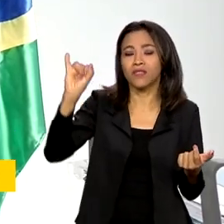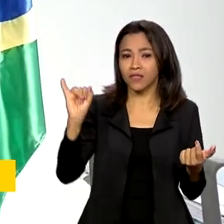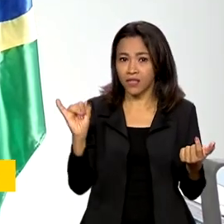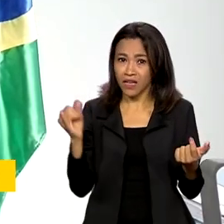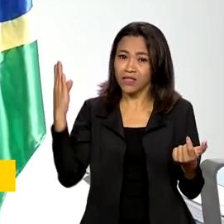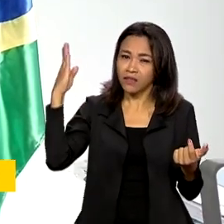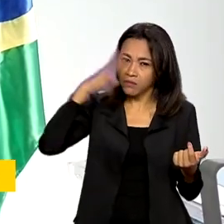mal